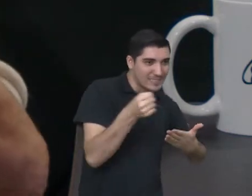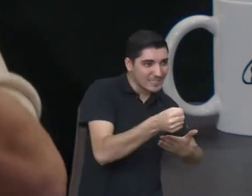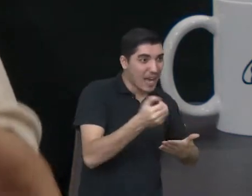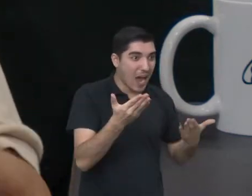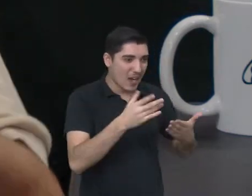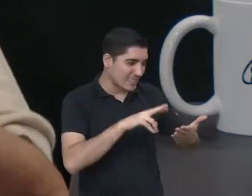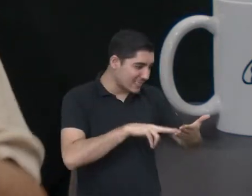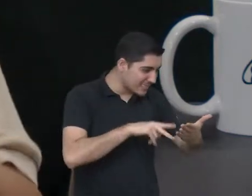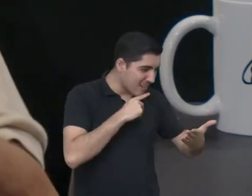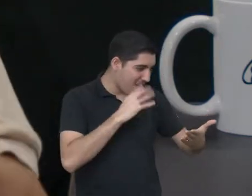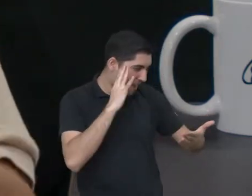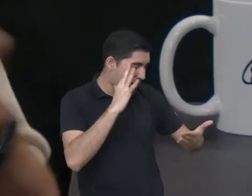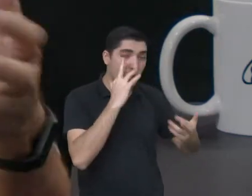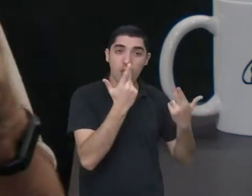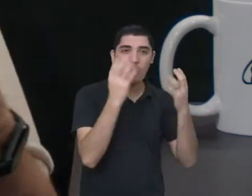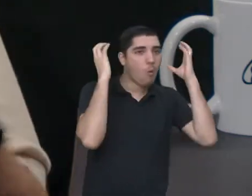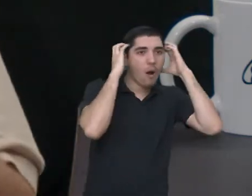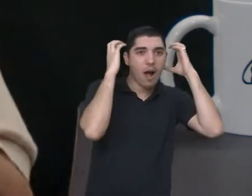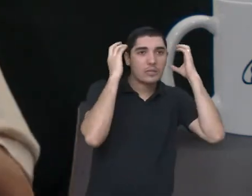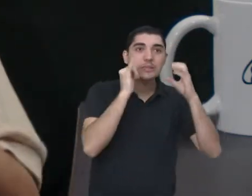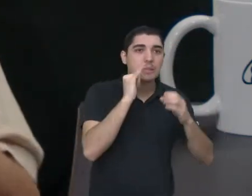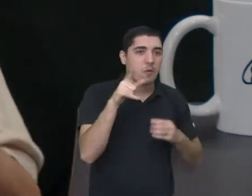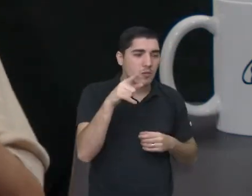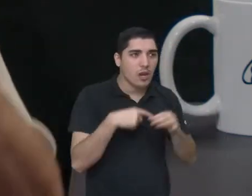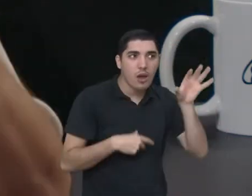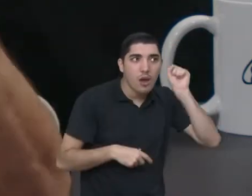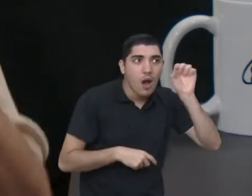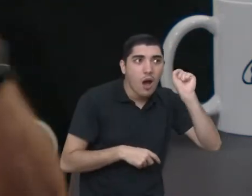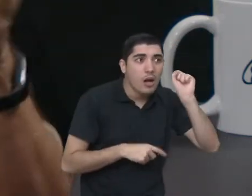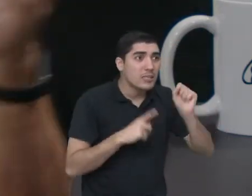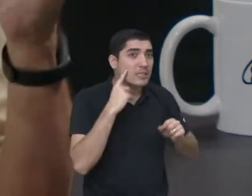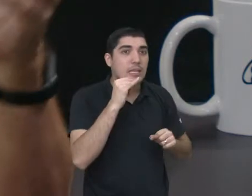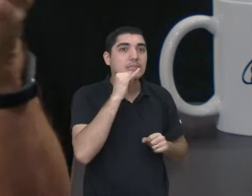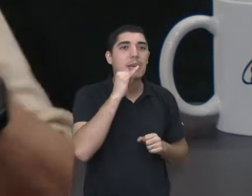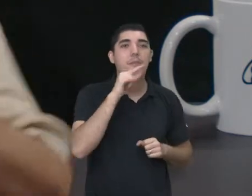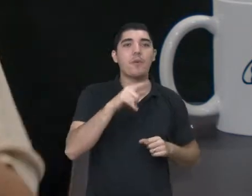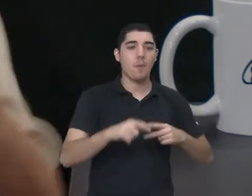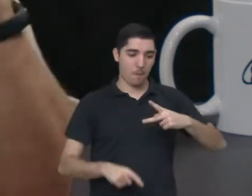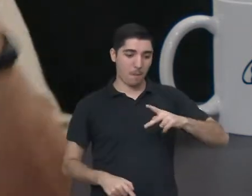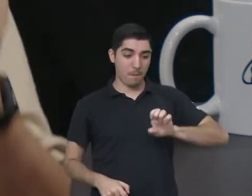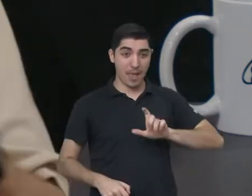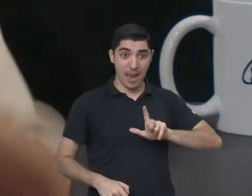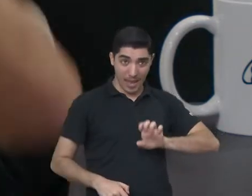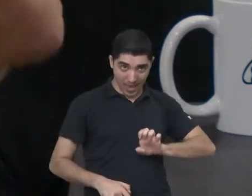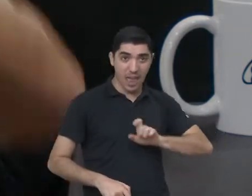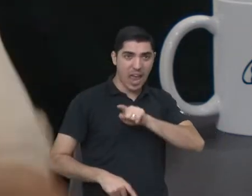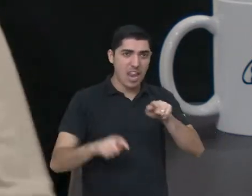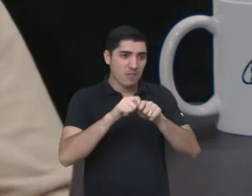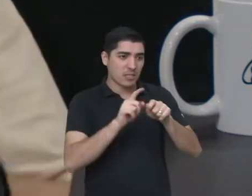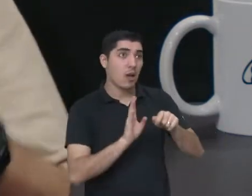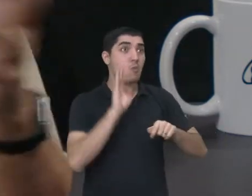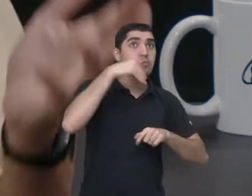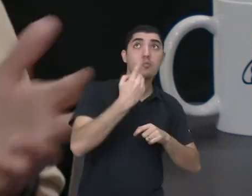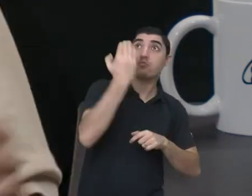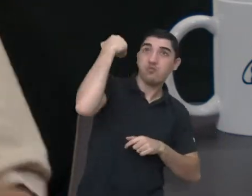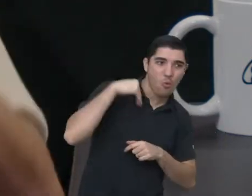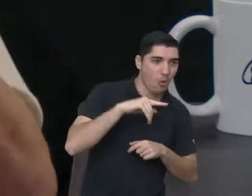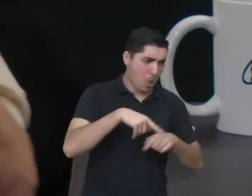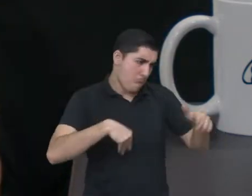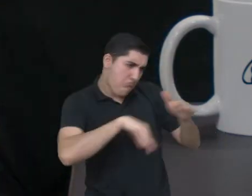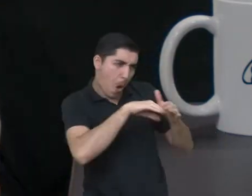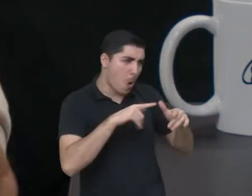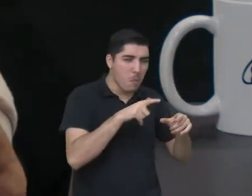Globo, mas eu tenho certeza que na área de esportes, pelo menos, a televisão acabou com tudo, acabou com tudo. Acabou com